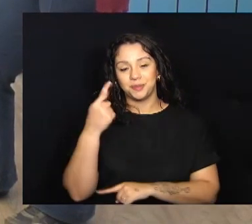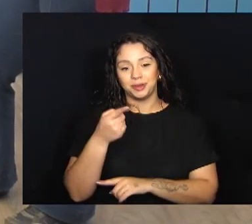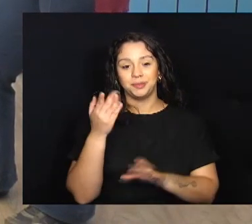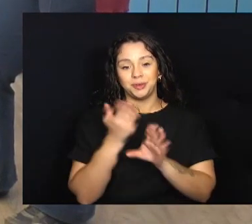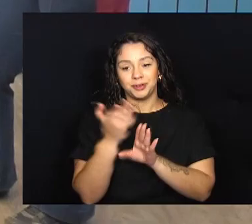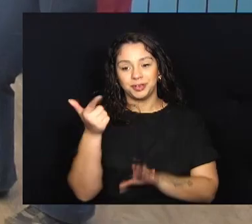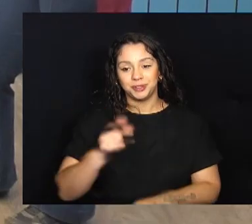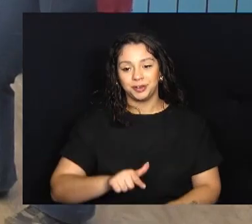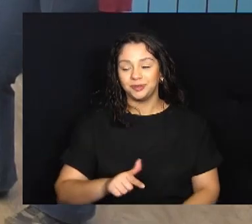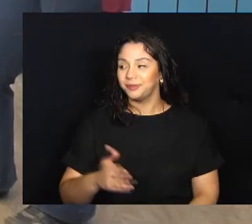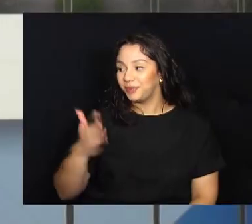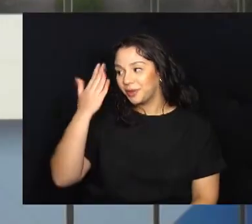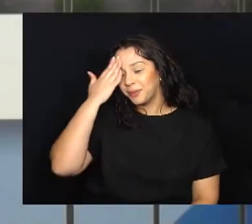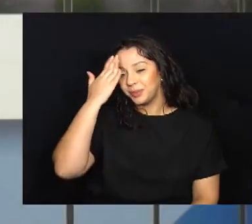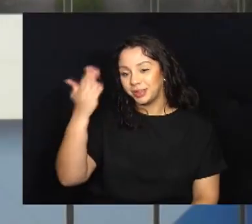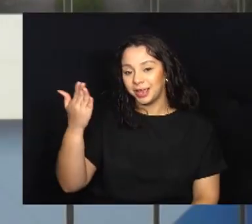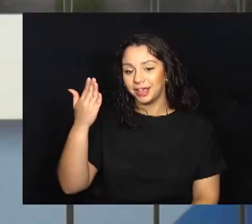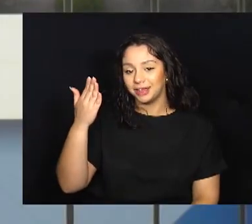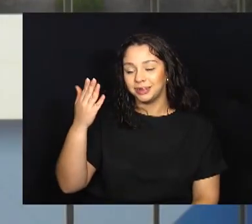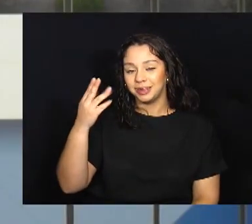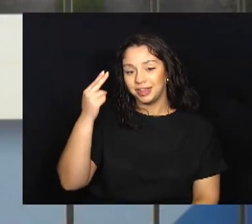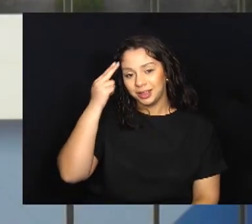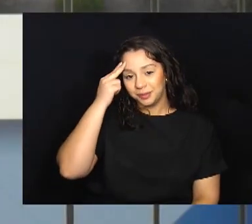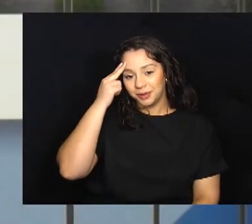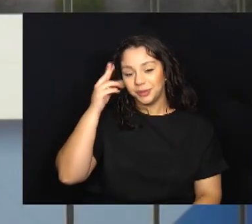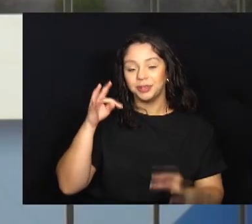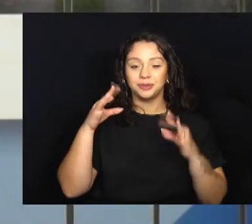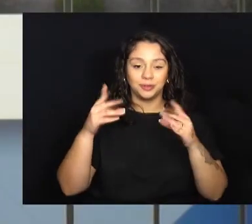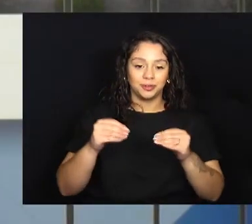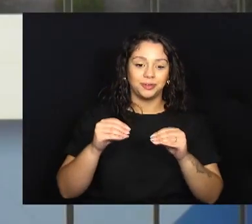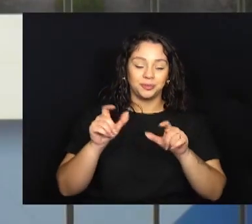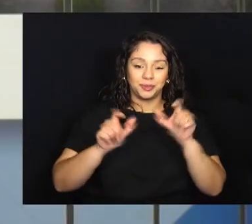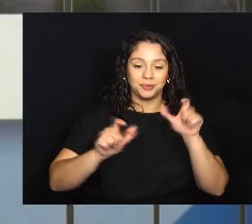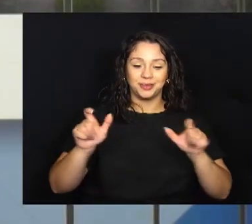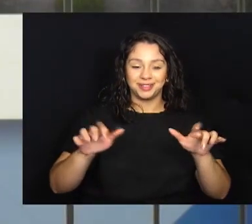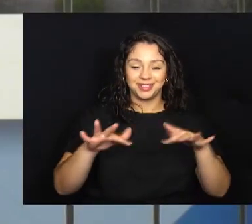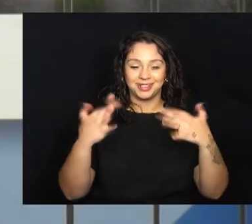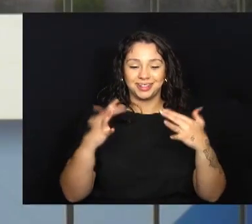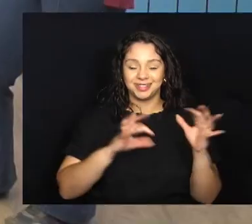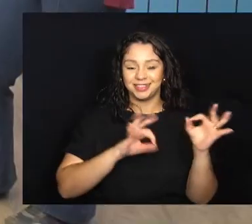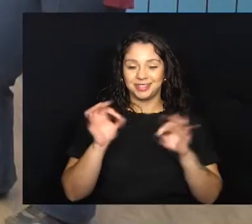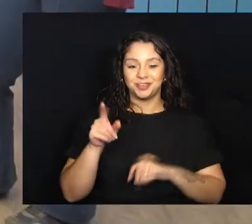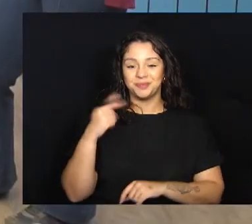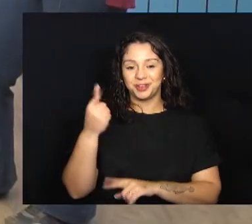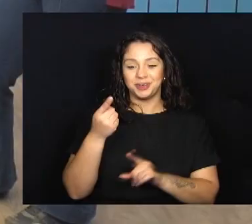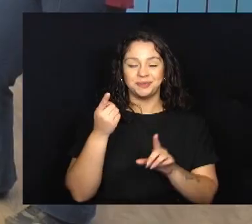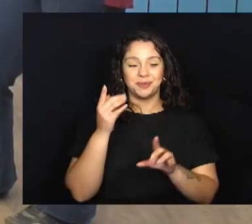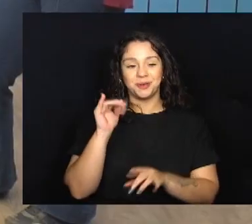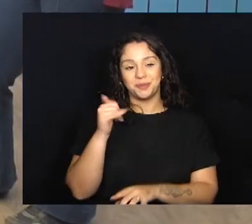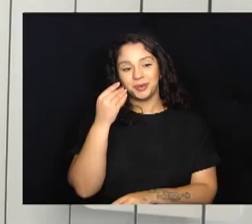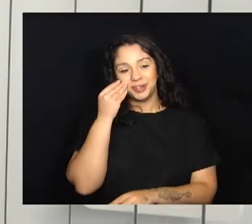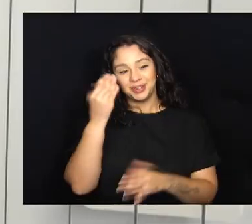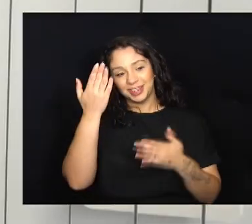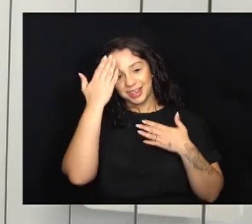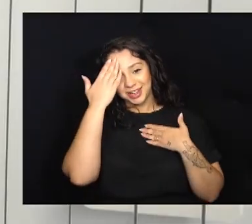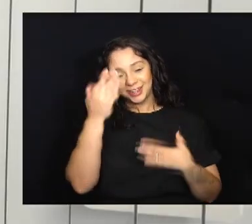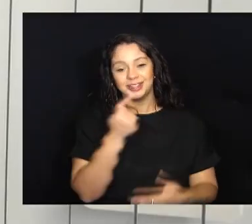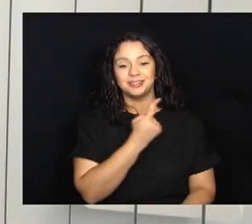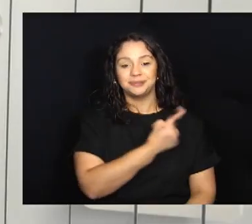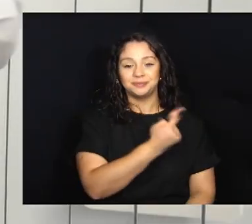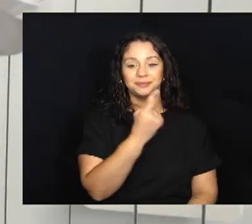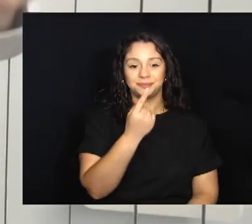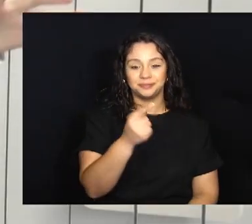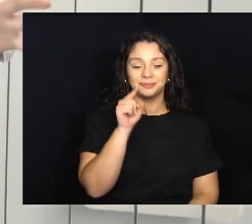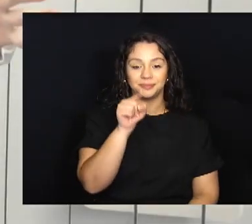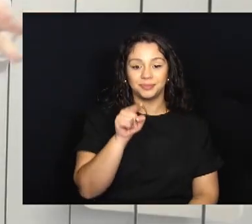oportunidade. Obrigada, Gabriel. Obrigada a todo mundo que acompanhou, e até a próxima oportunidade. Nós aqui agradecemos. 11 horas mais